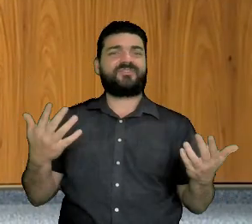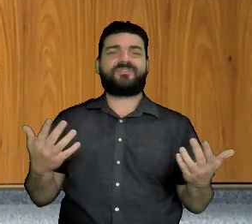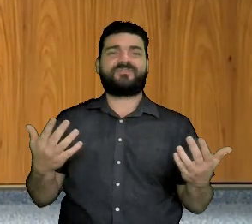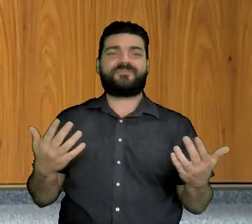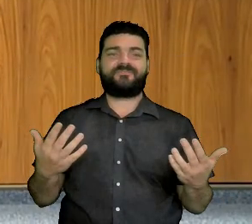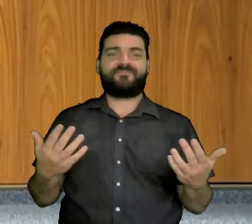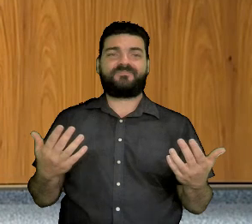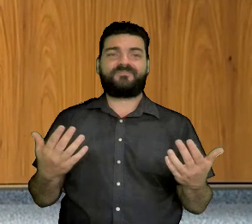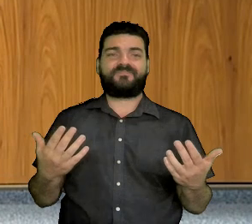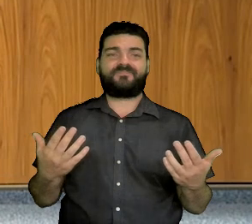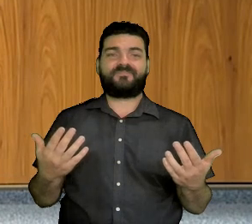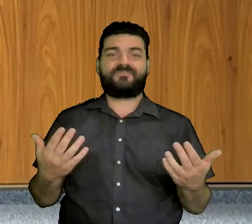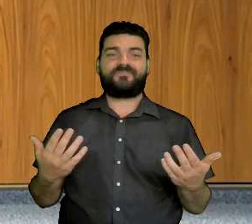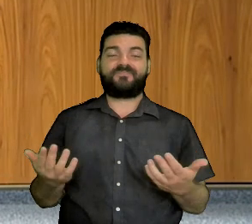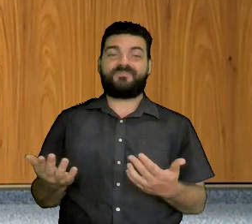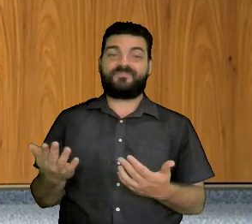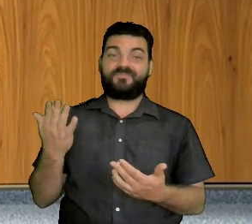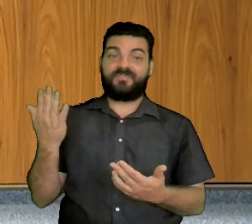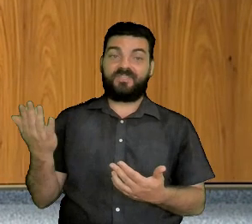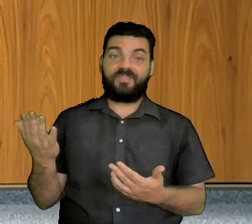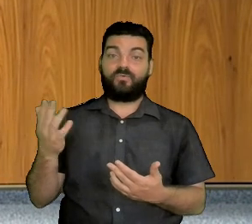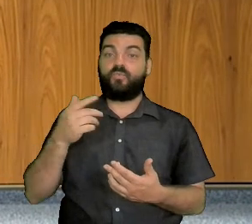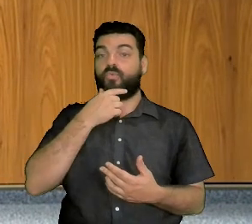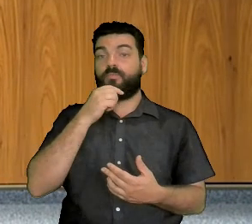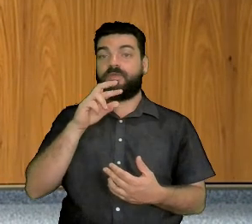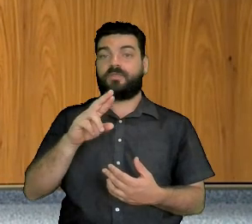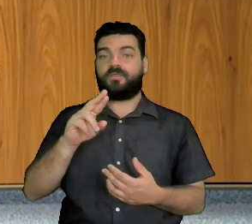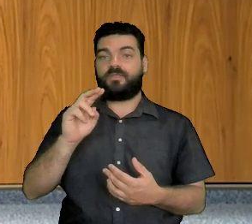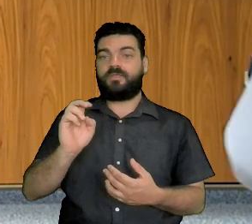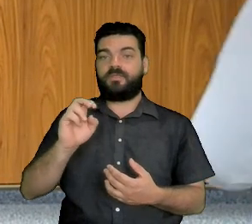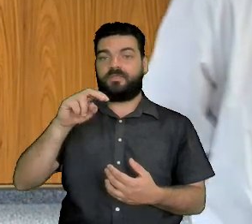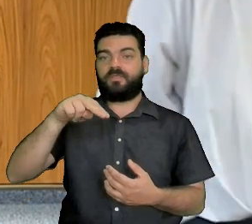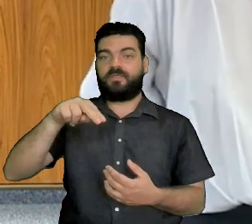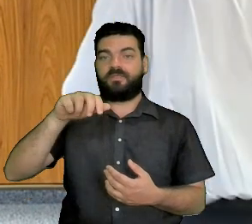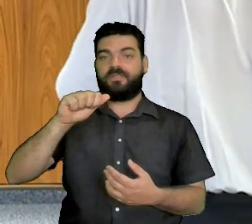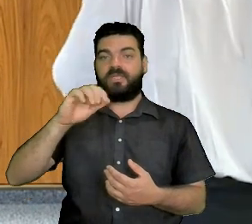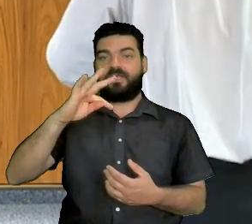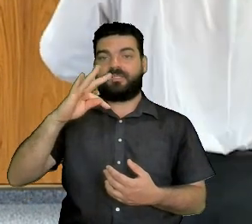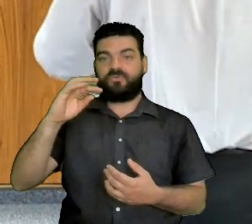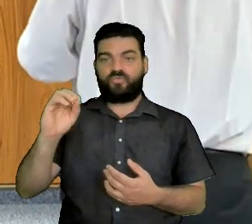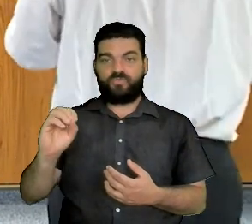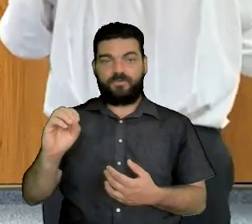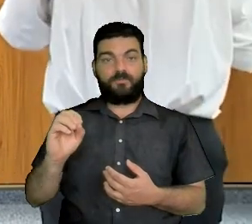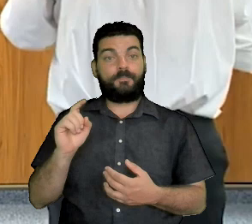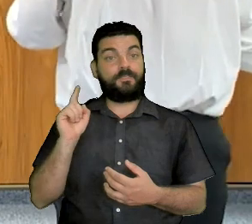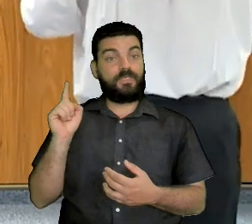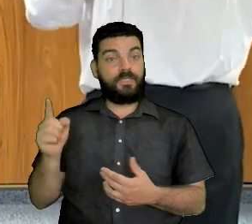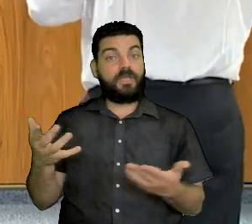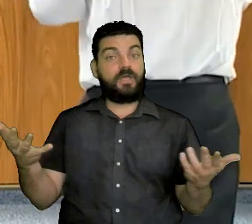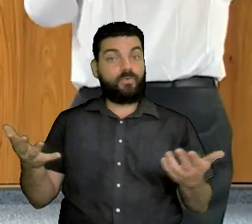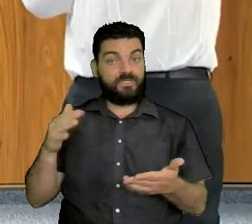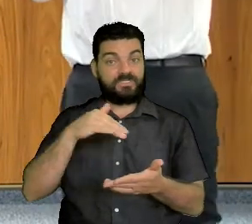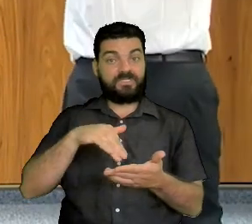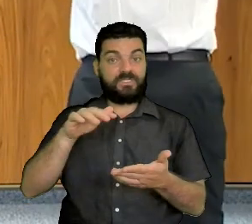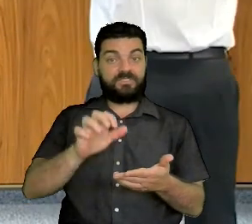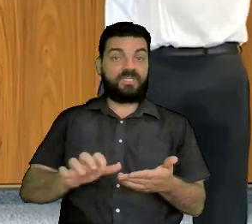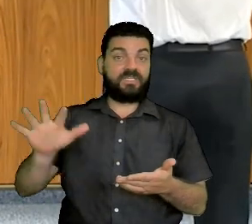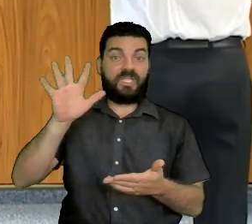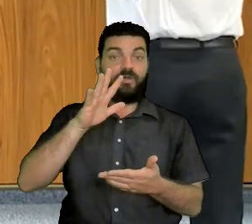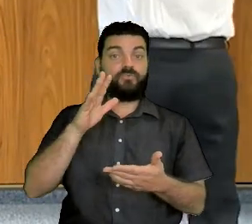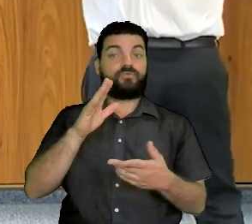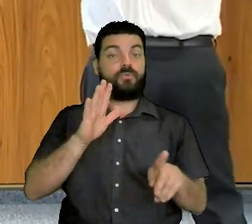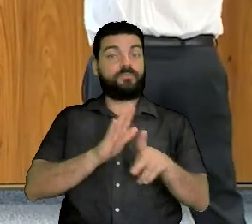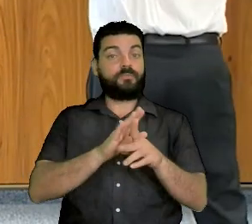como o senhor Renato, que é atualmente secretário-geral de